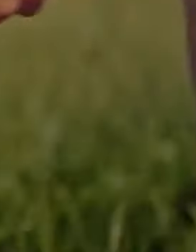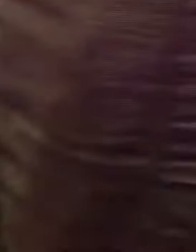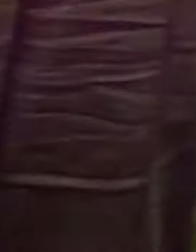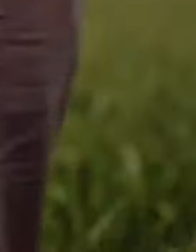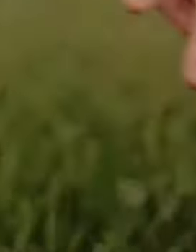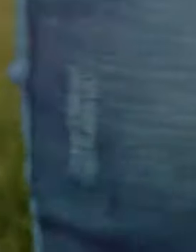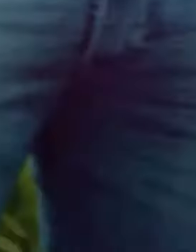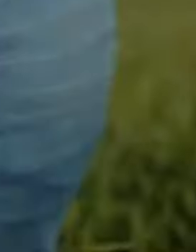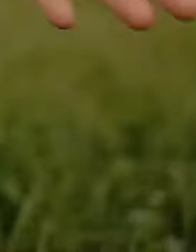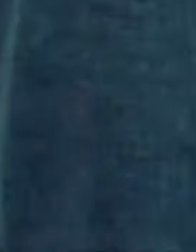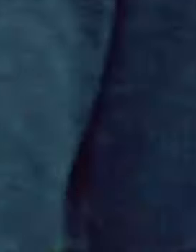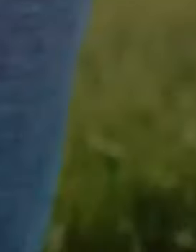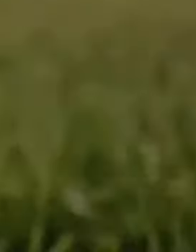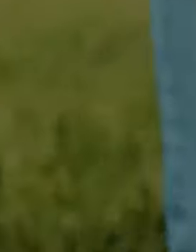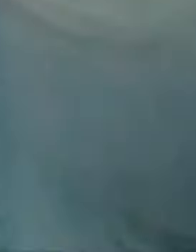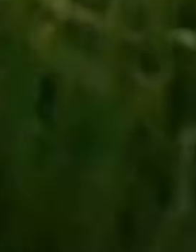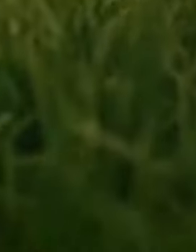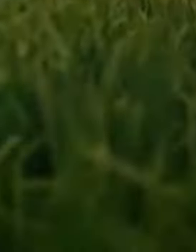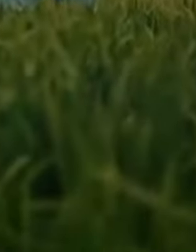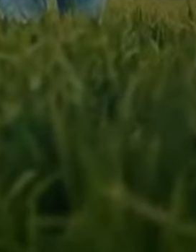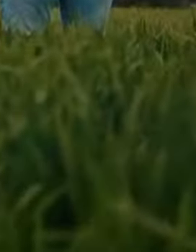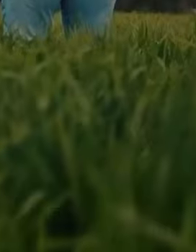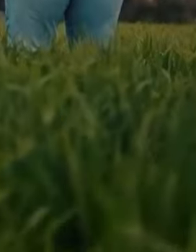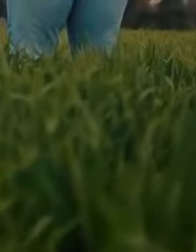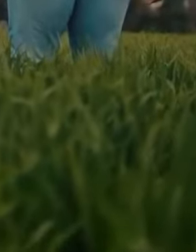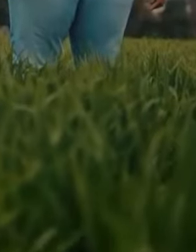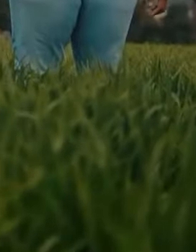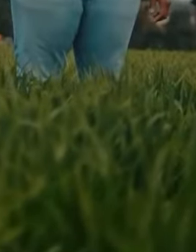a cooperação de um Brasil inteiro.